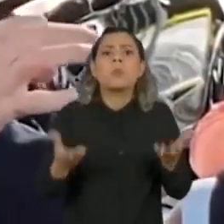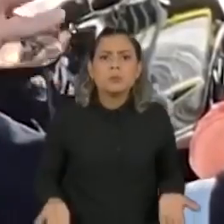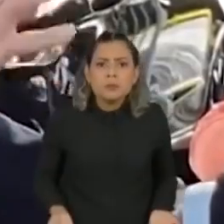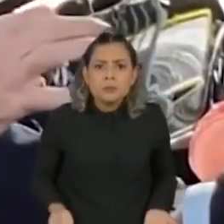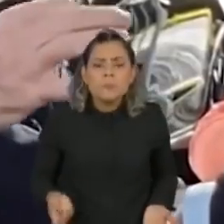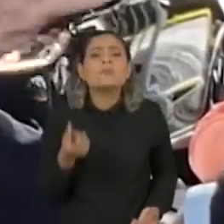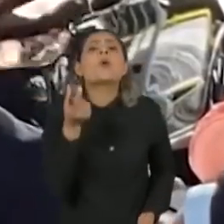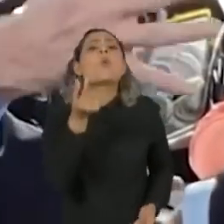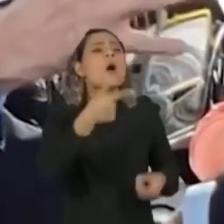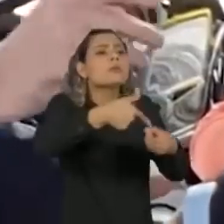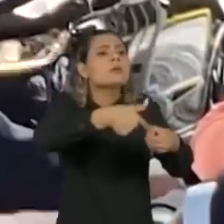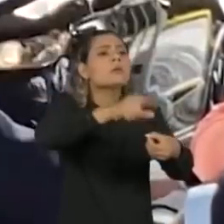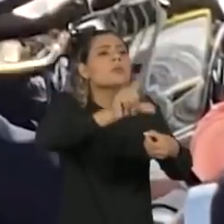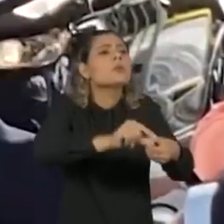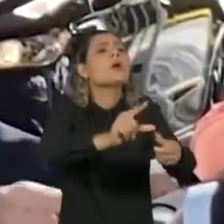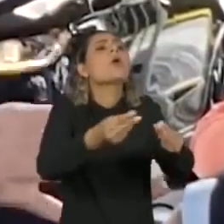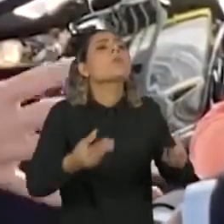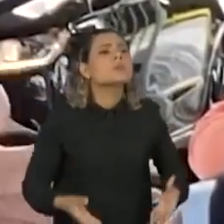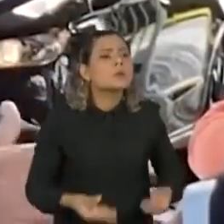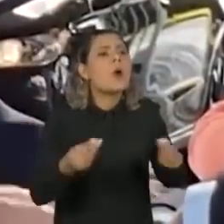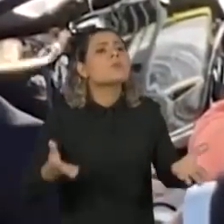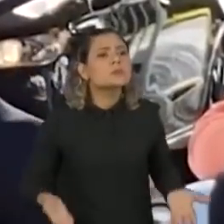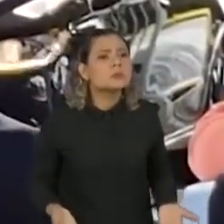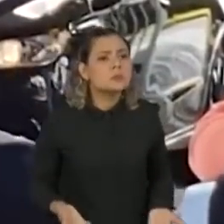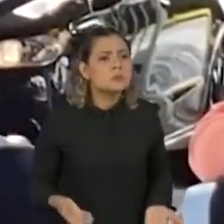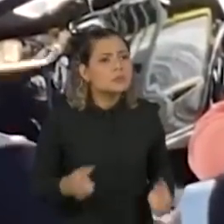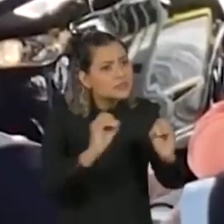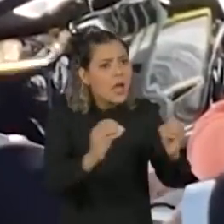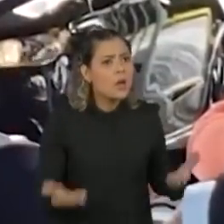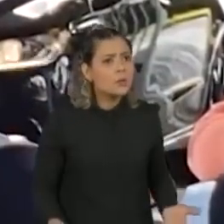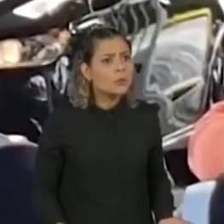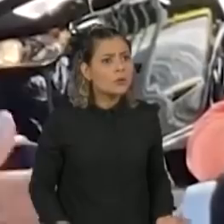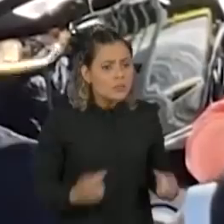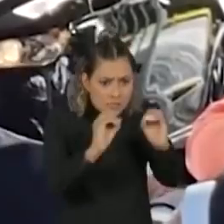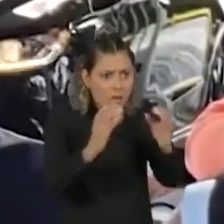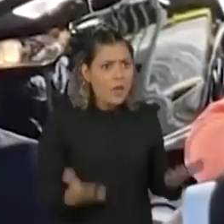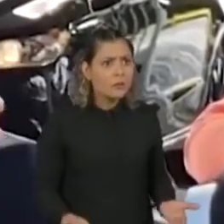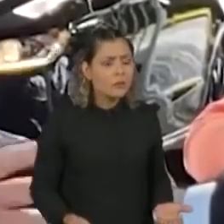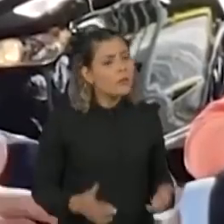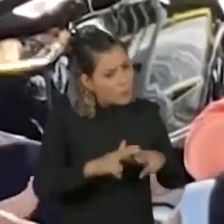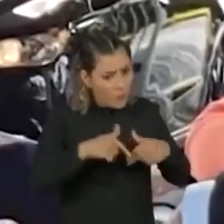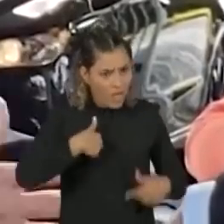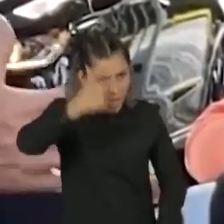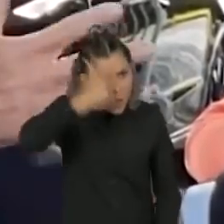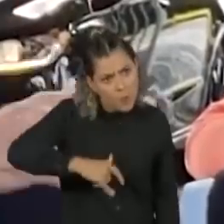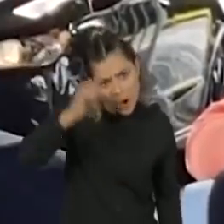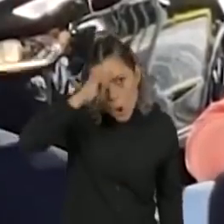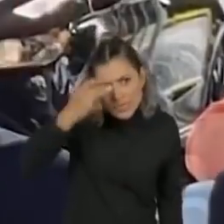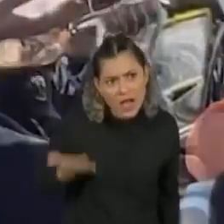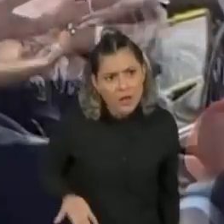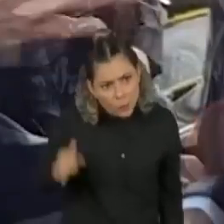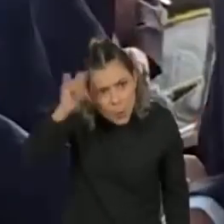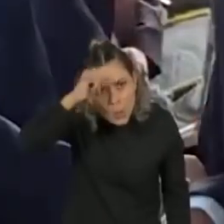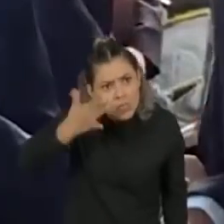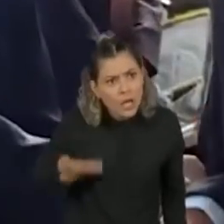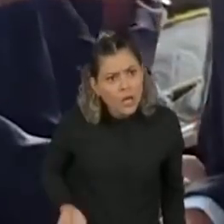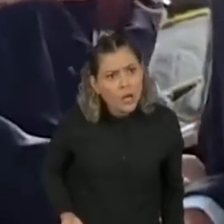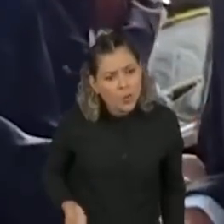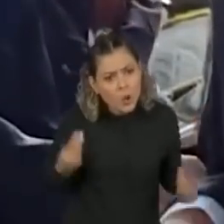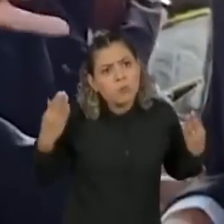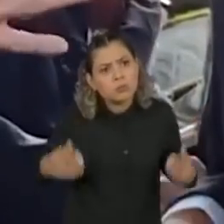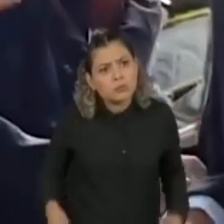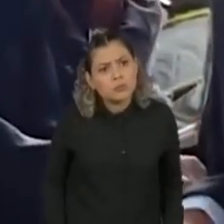que vai baixar na bomba para o consumidor? 0. Então eu estou fazendo um papel aqui de otário. Ontem,